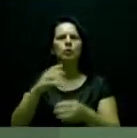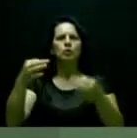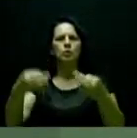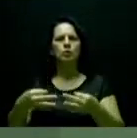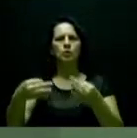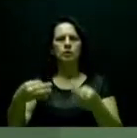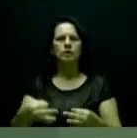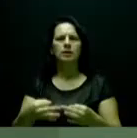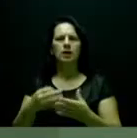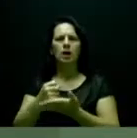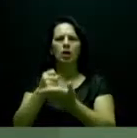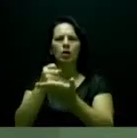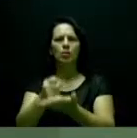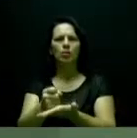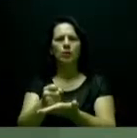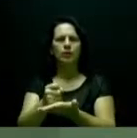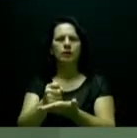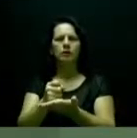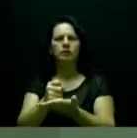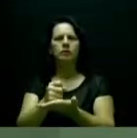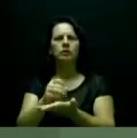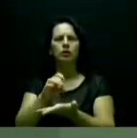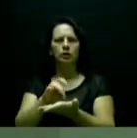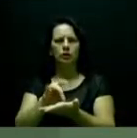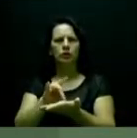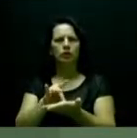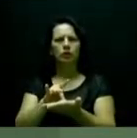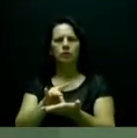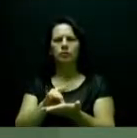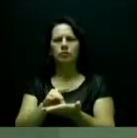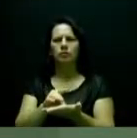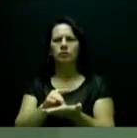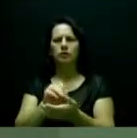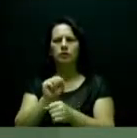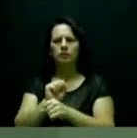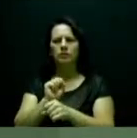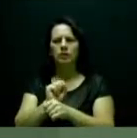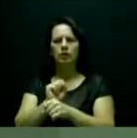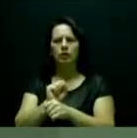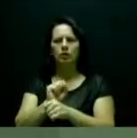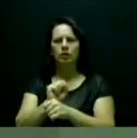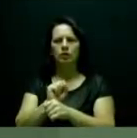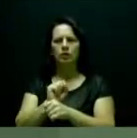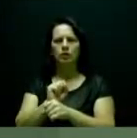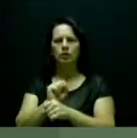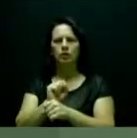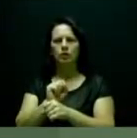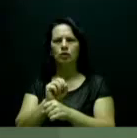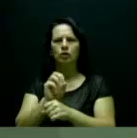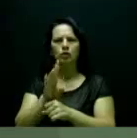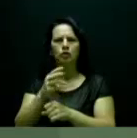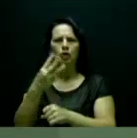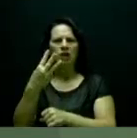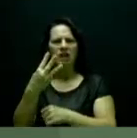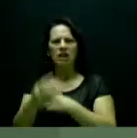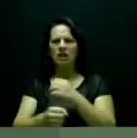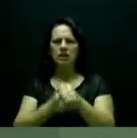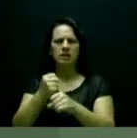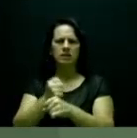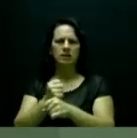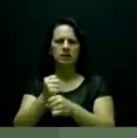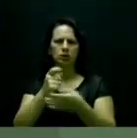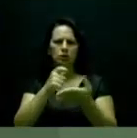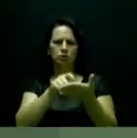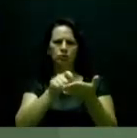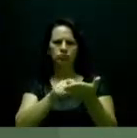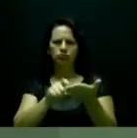estará apoiando ao seu lado, que realmente desejo sucesso, e eu espero que não fique só por 3 anos, como está sendo aqui